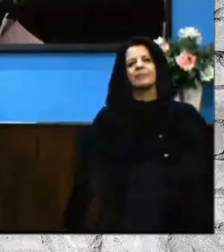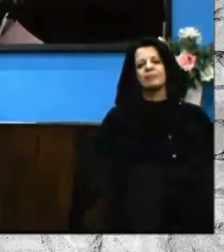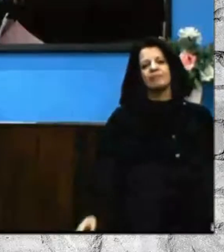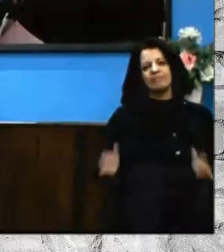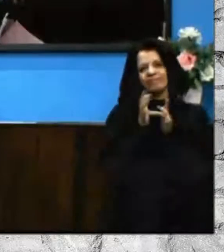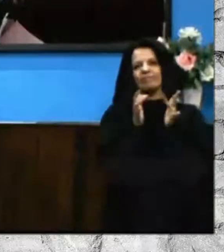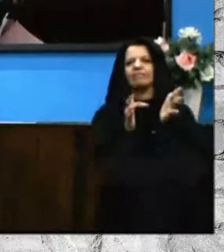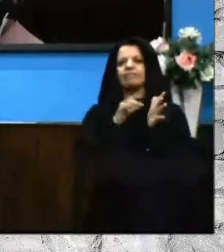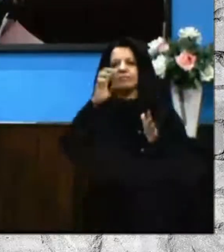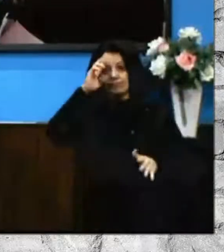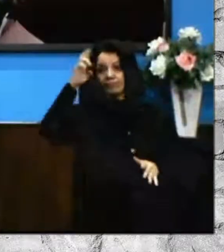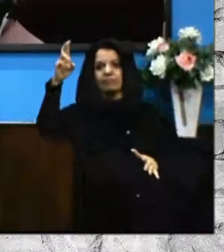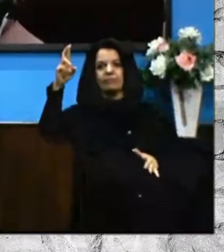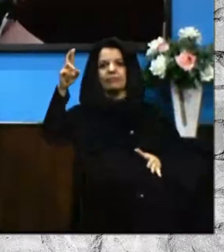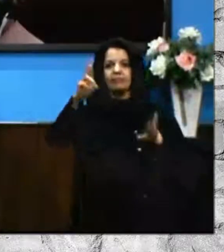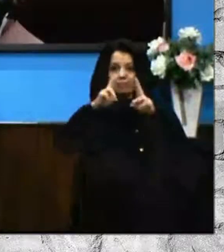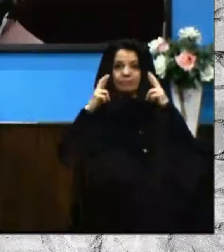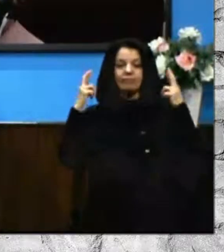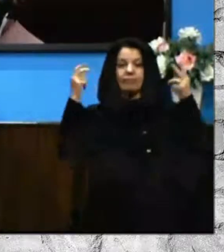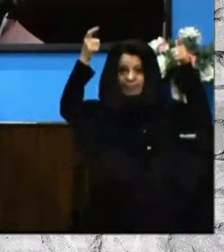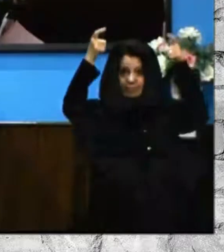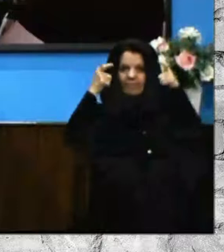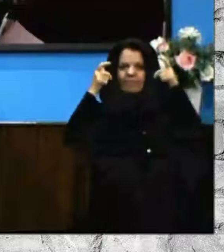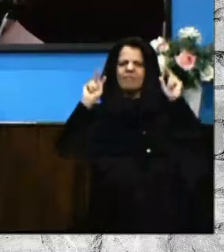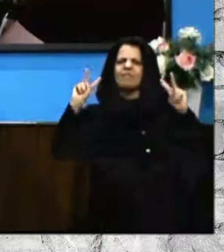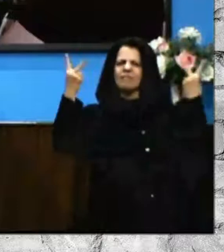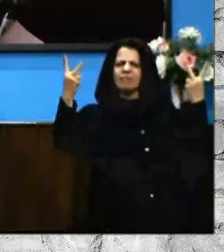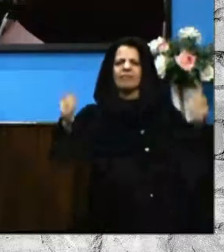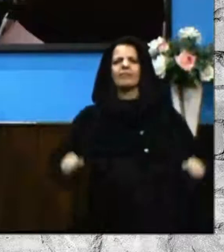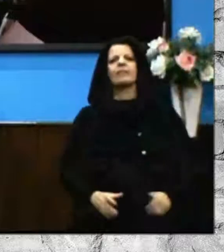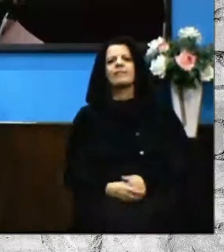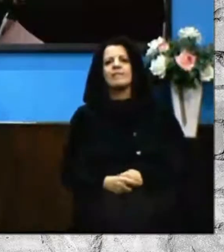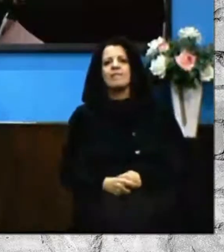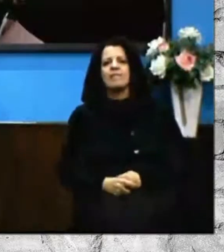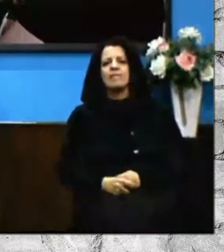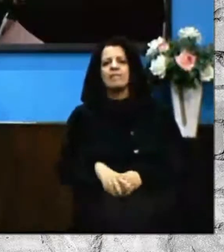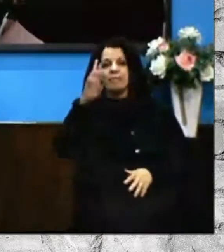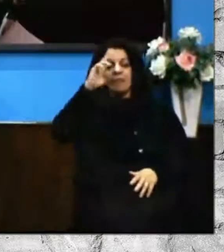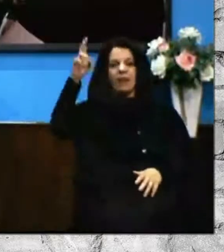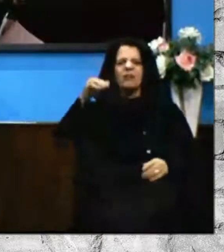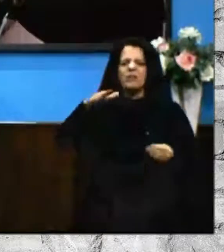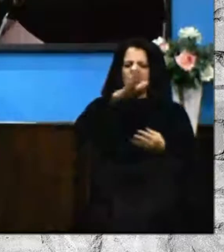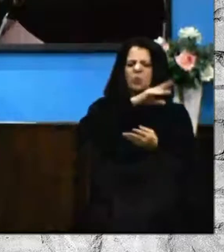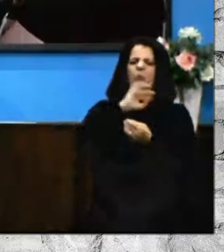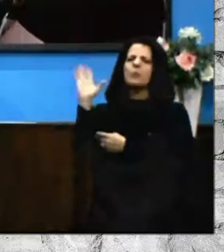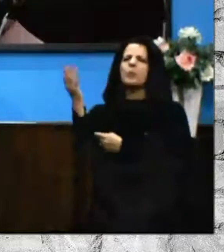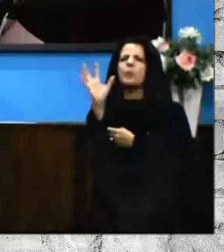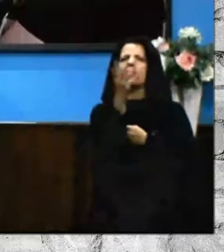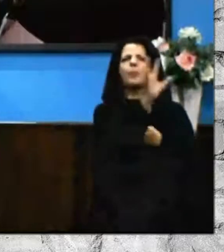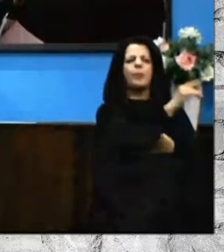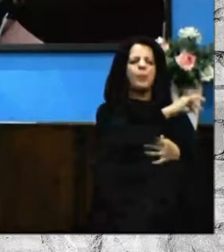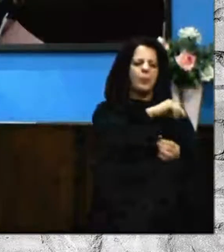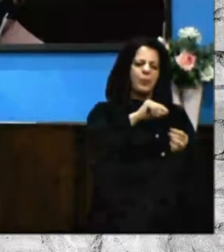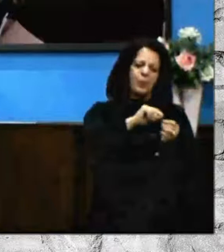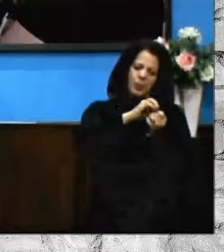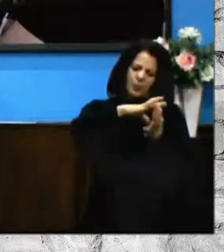Jesus é o Senhor, querido, é o Rei vitorioso. Ele é o Senhor sobre a natureza. Ele é o Senhor